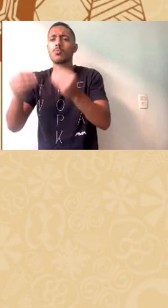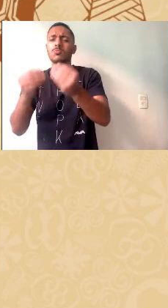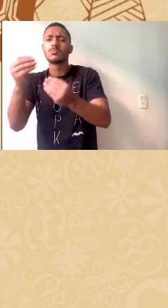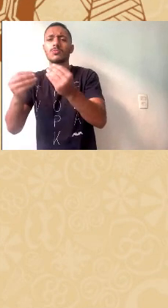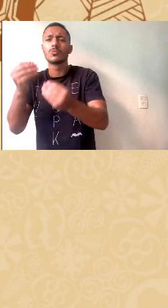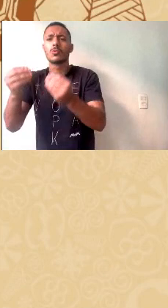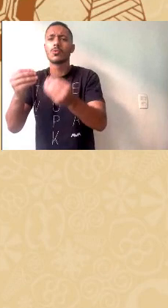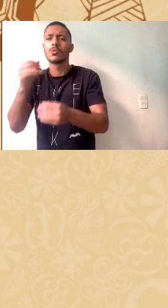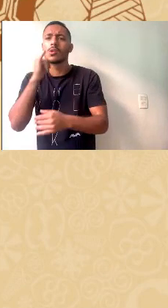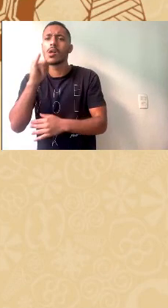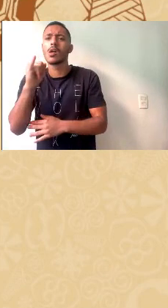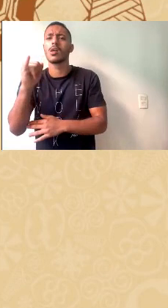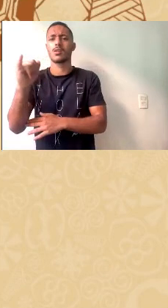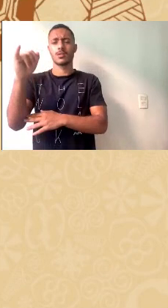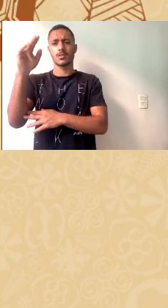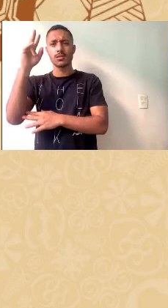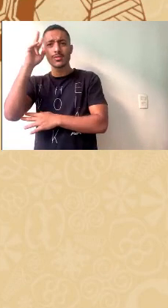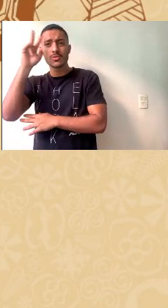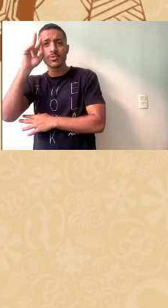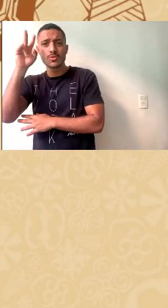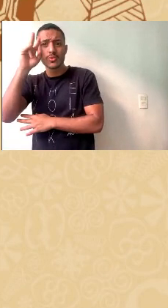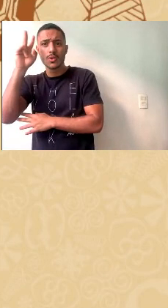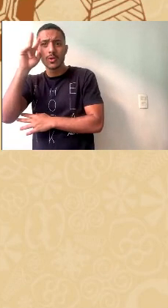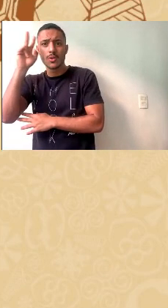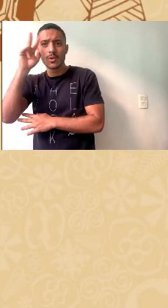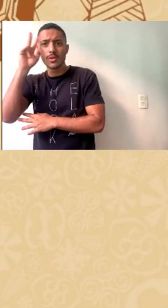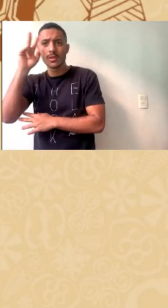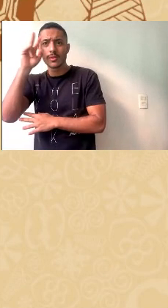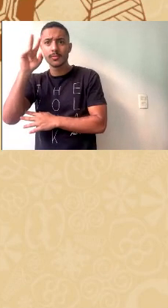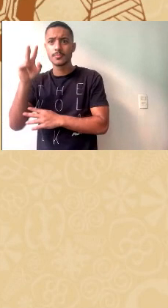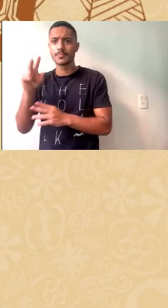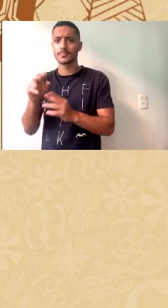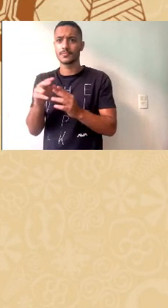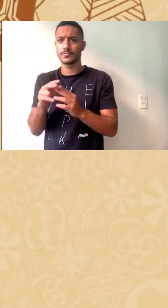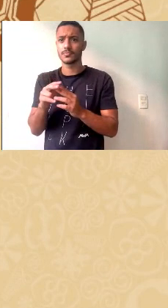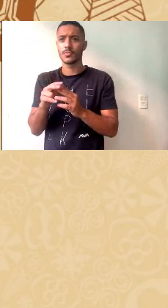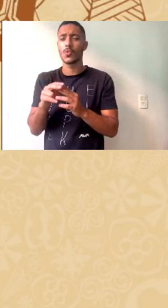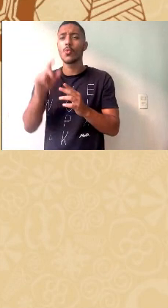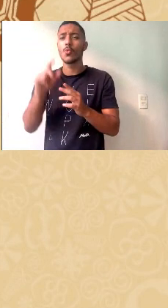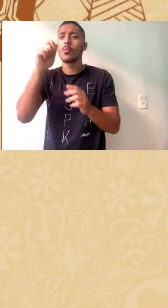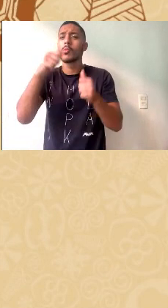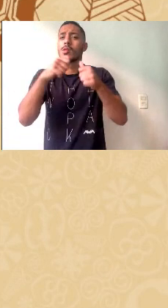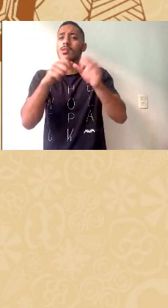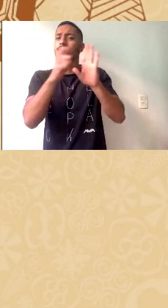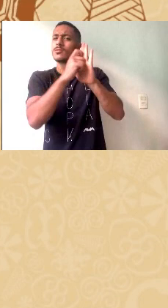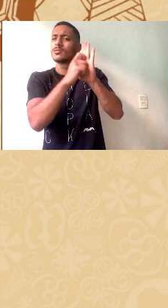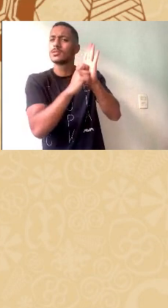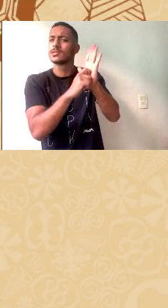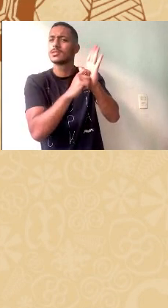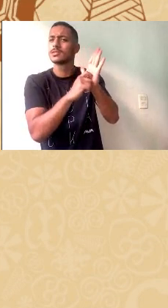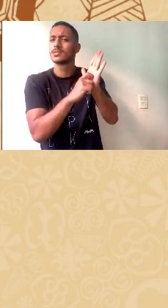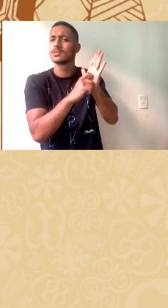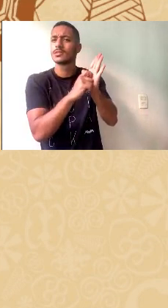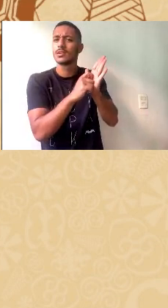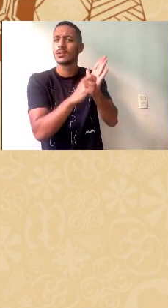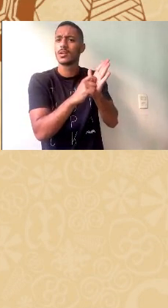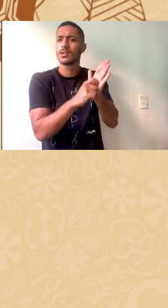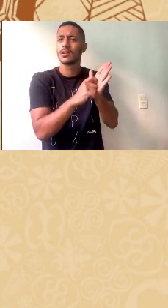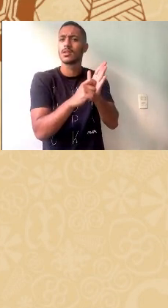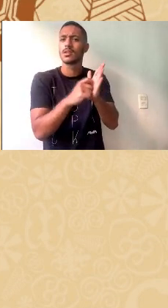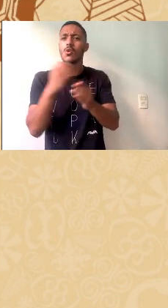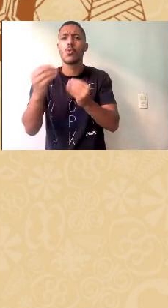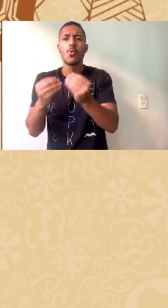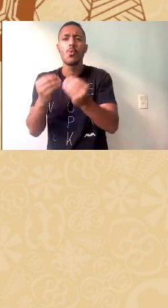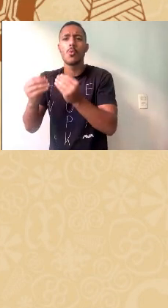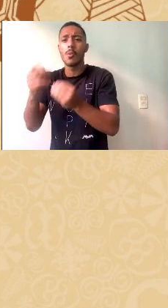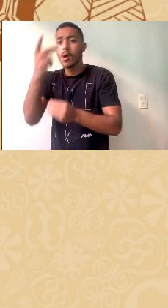em disputa e sendo, inclusive, escrita, né, e contada pelo povo negro, e é